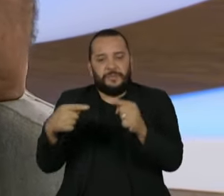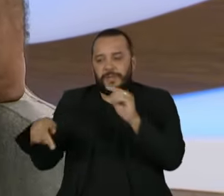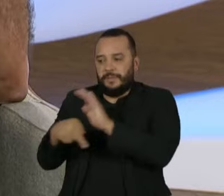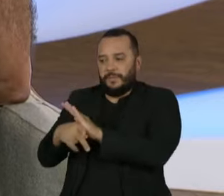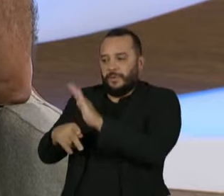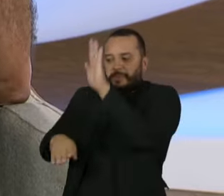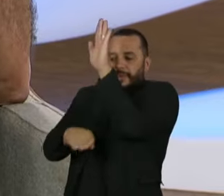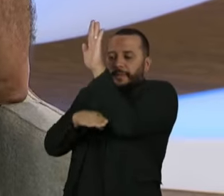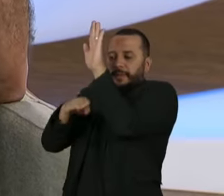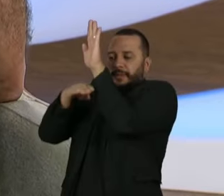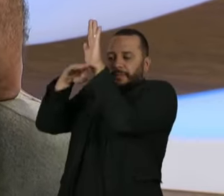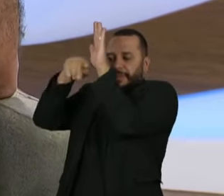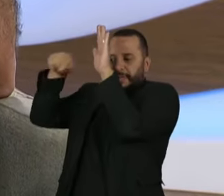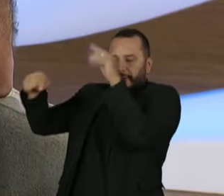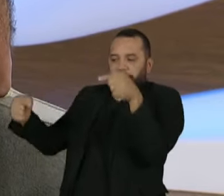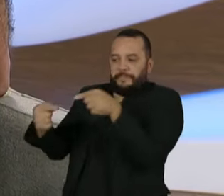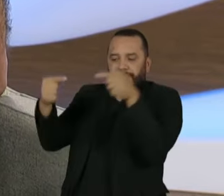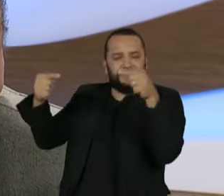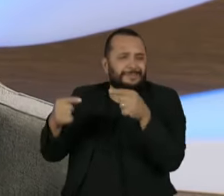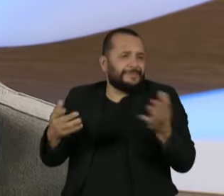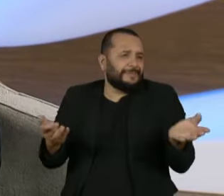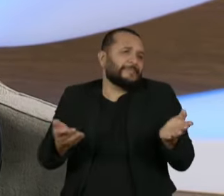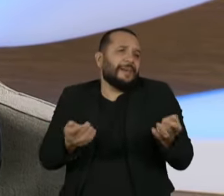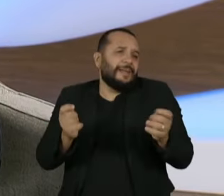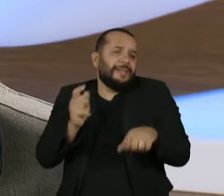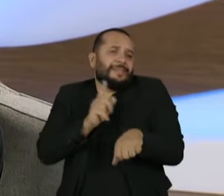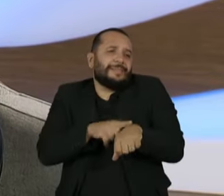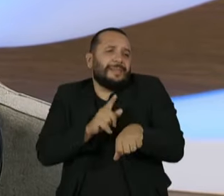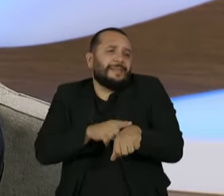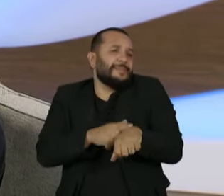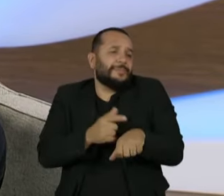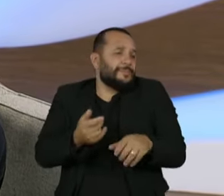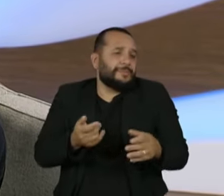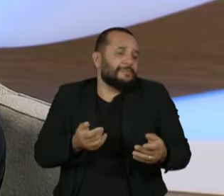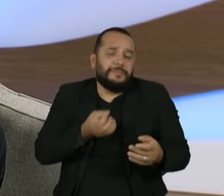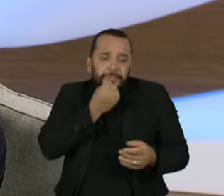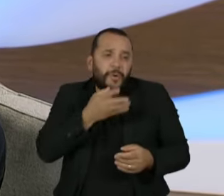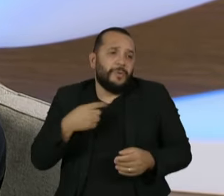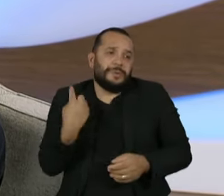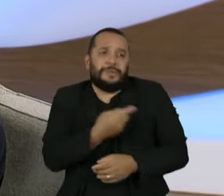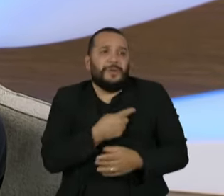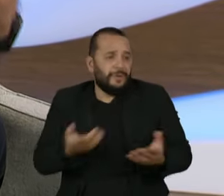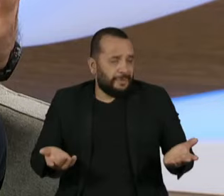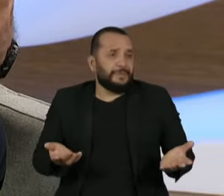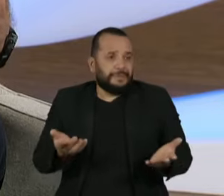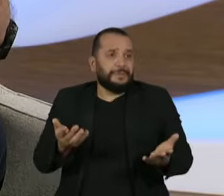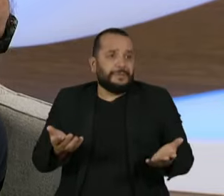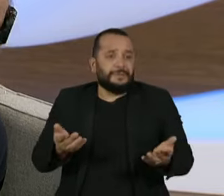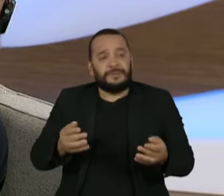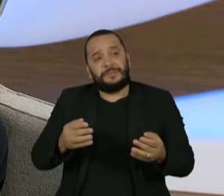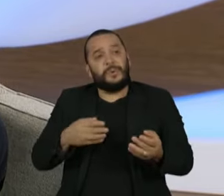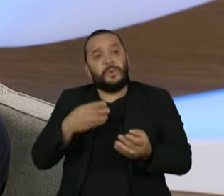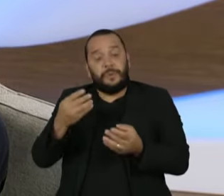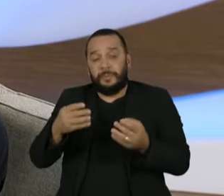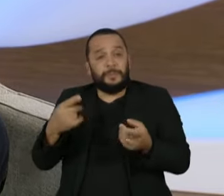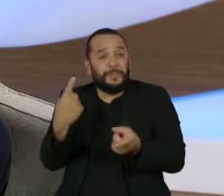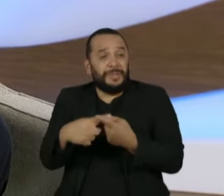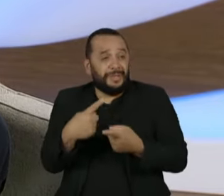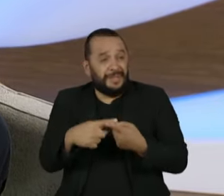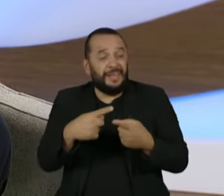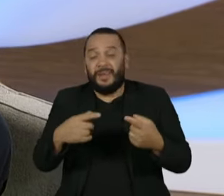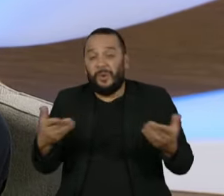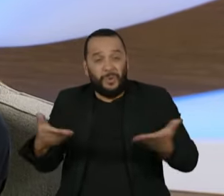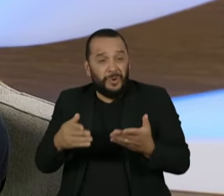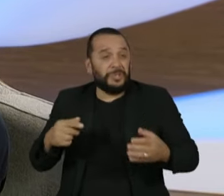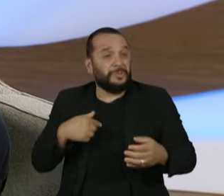que isso não ia salvar da gente imagina como isso não ia ficar mais simples para gente conversar com alguém com intermediário que tivesse